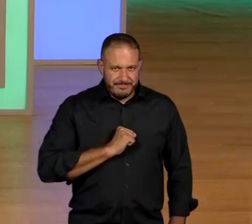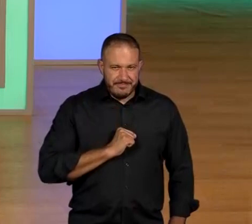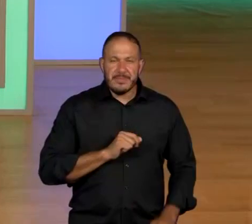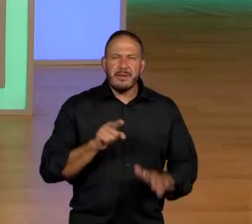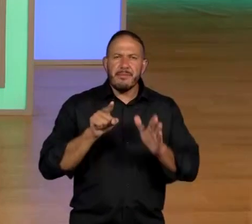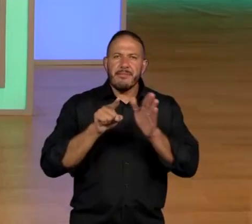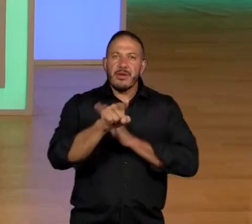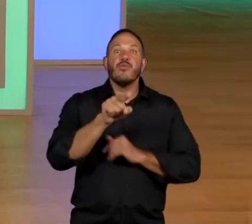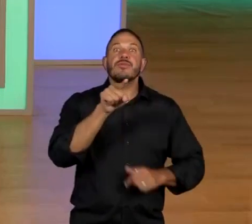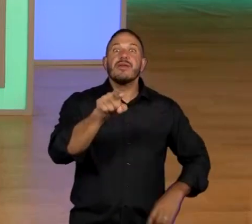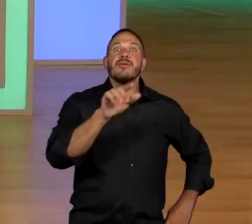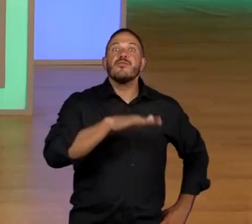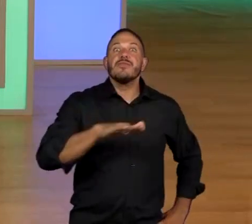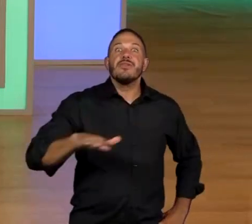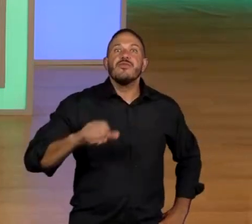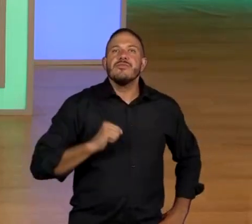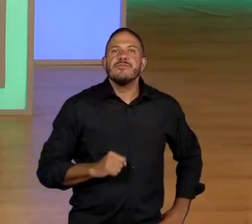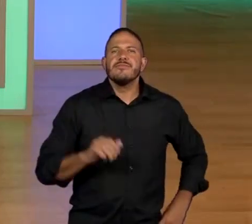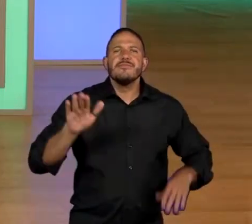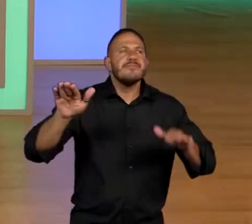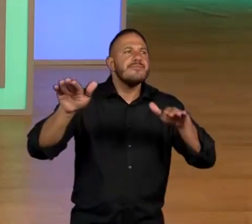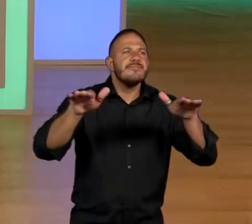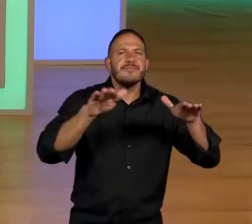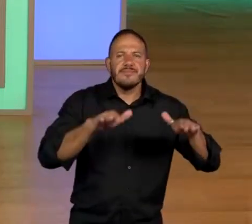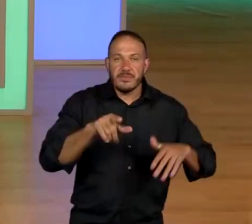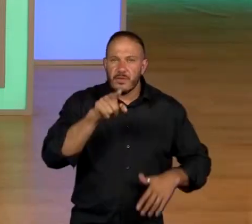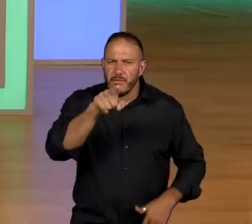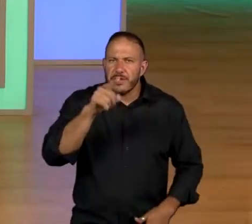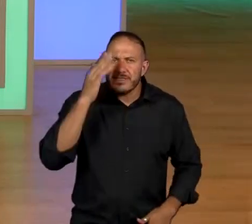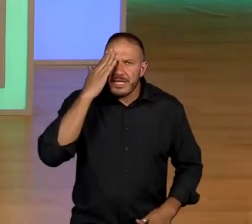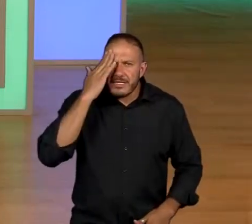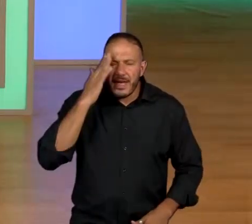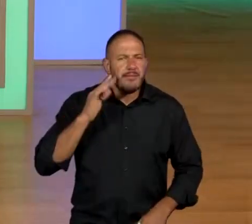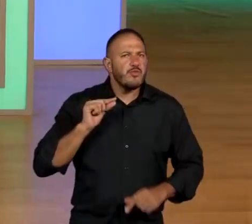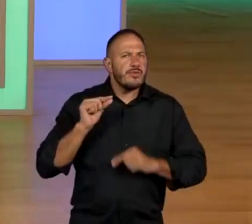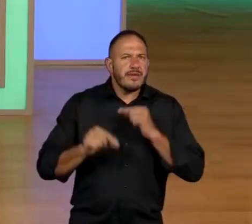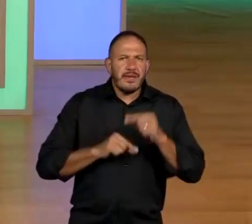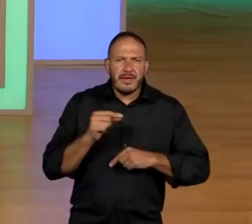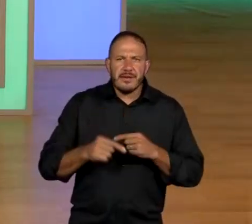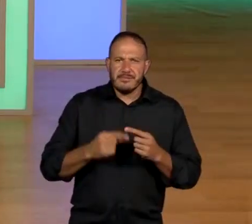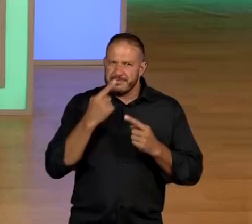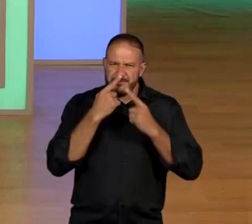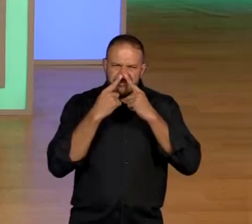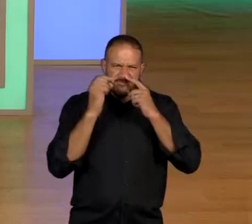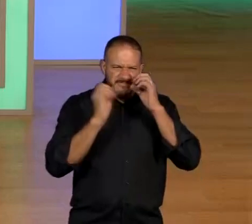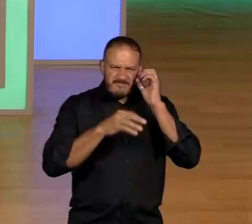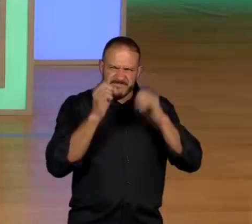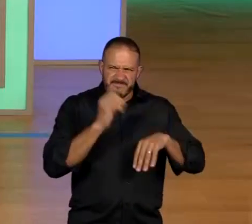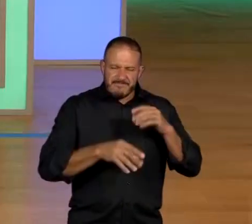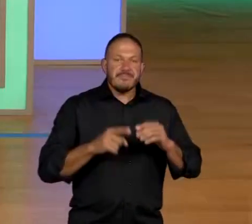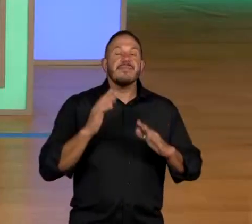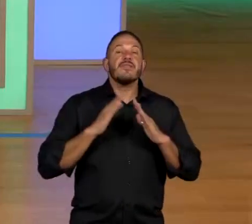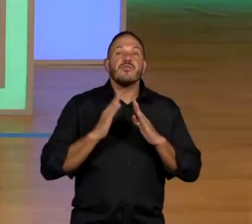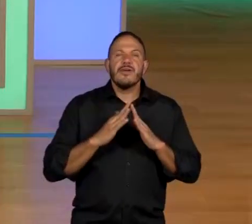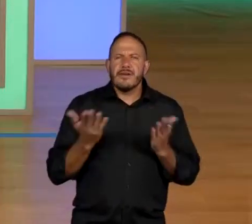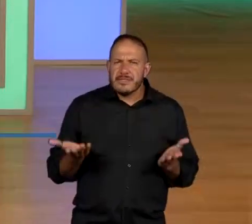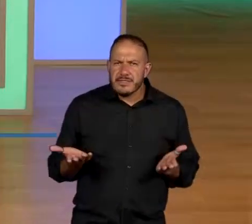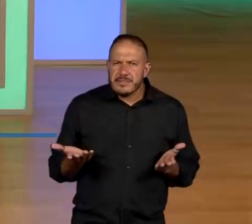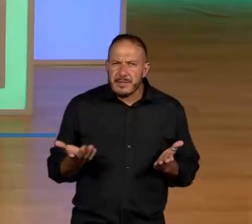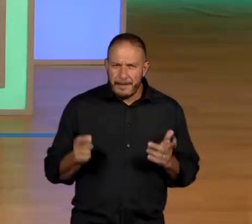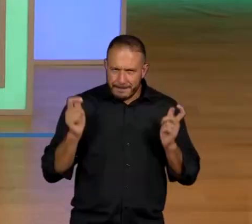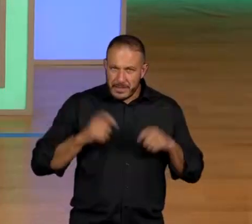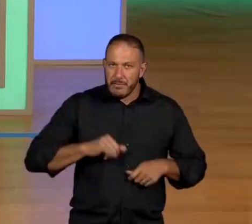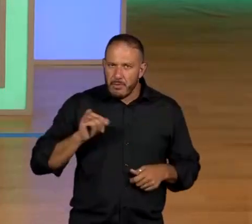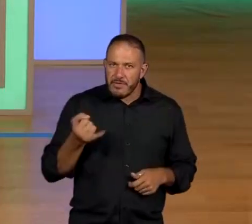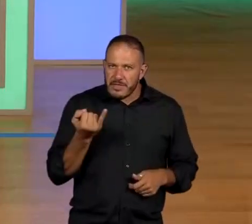isso para as crianças. Galerinha, você sabe o que fazer com o lixo orgânico que você produz?